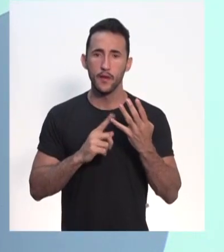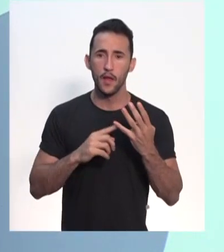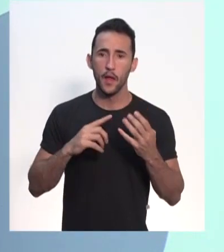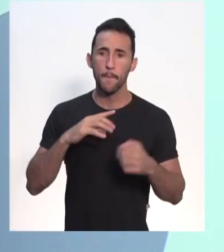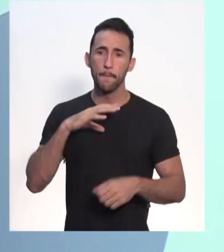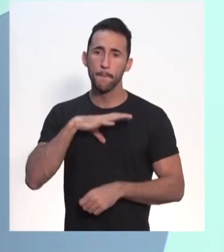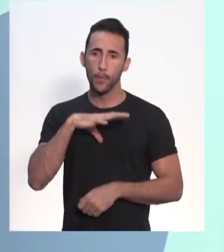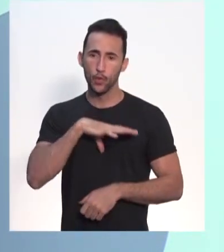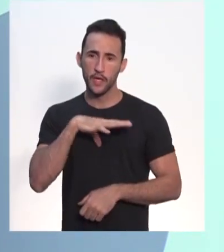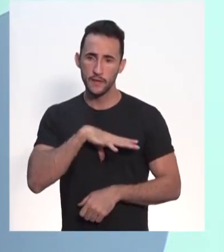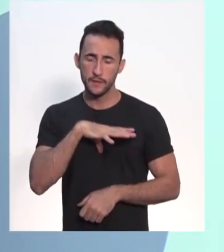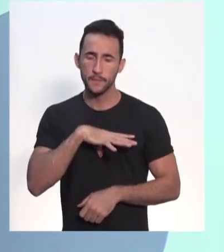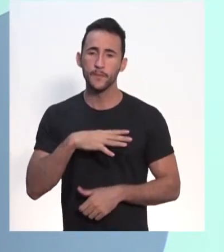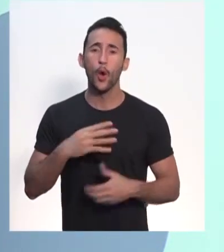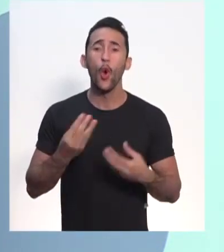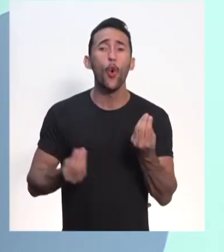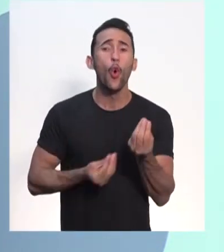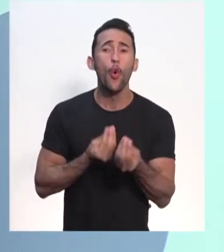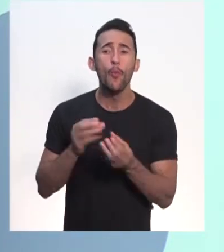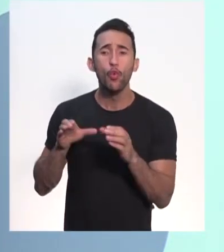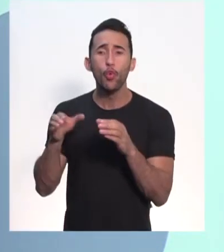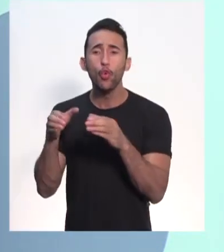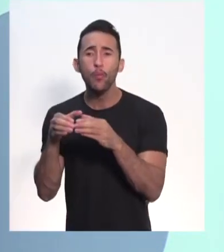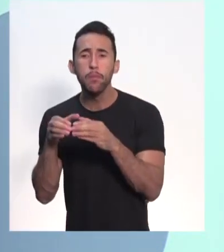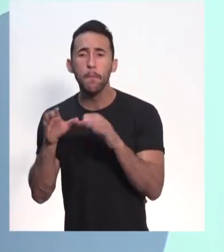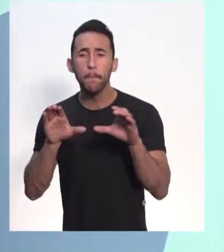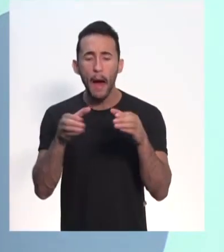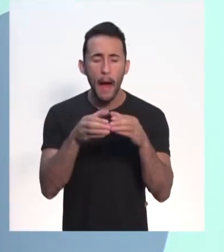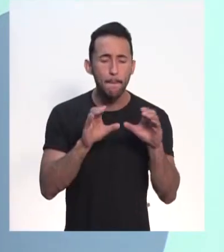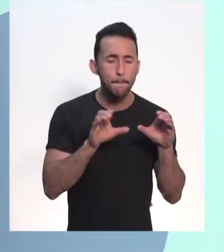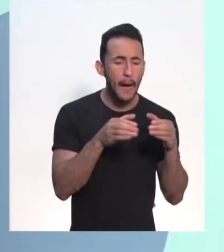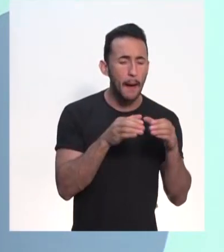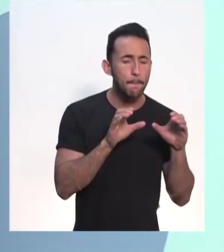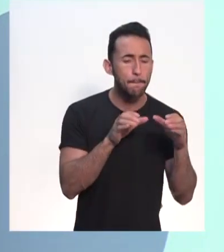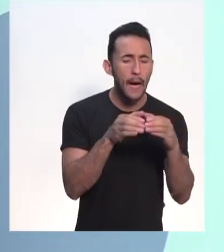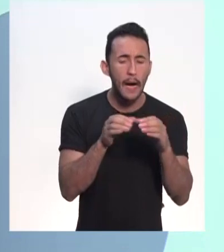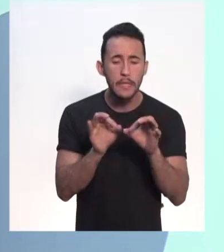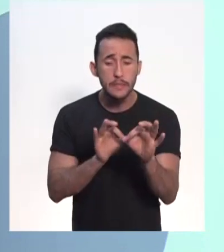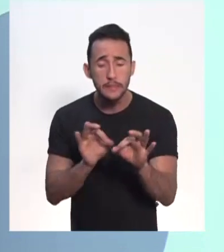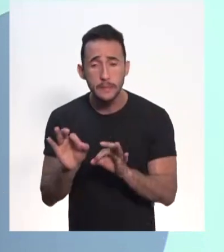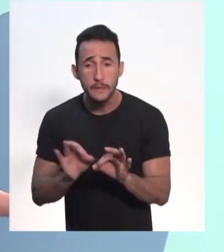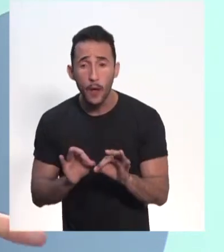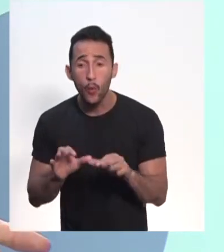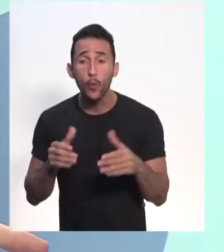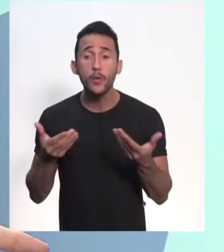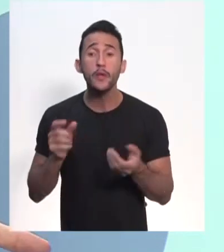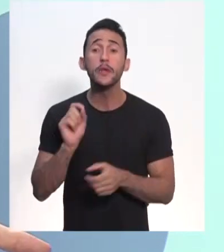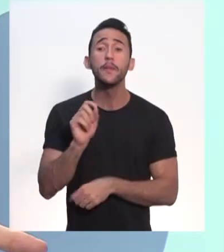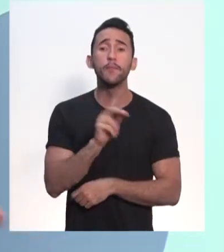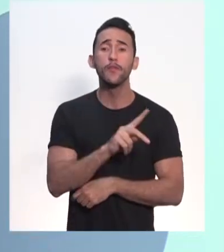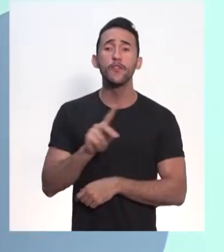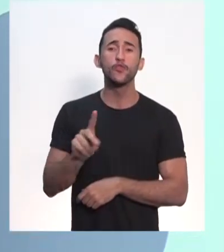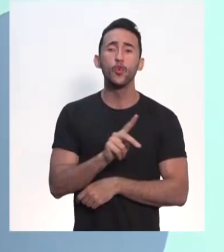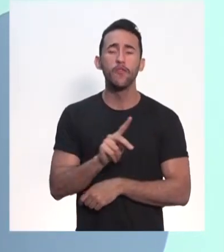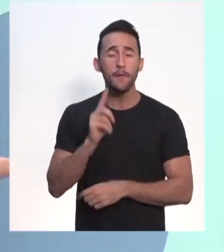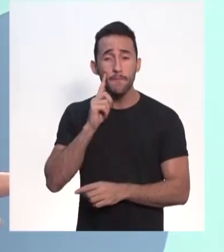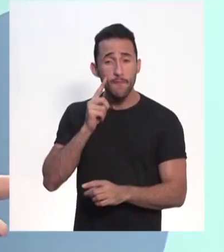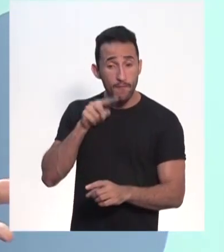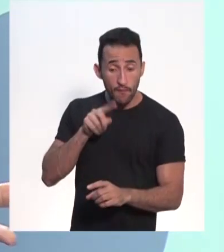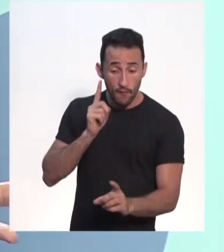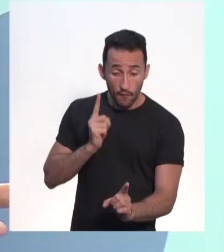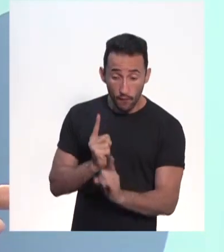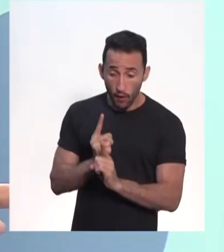turma? O que eu já trabalhei com elas e percebi nesse um mês e pouco de aula que a